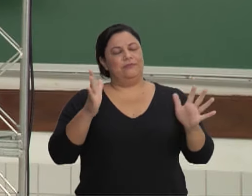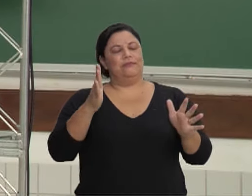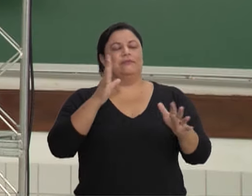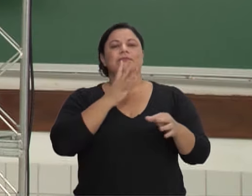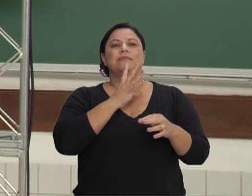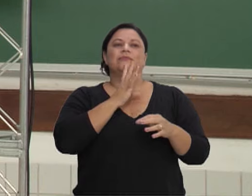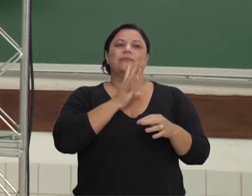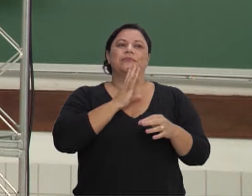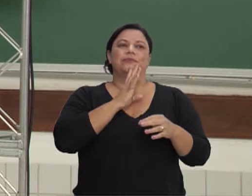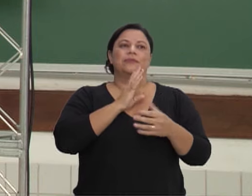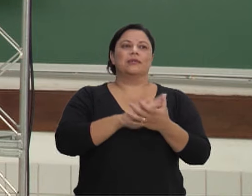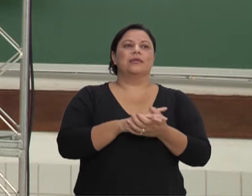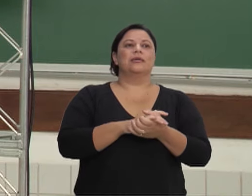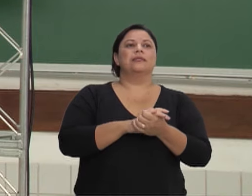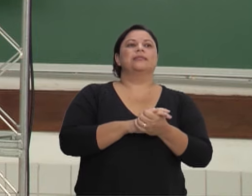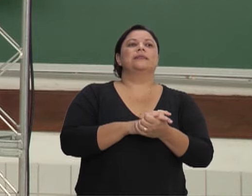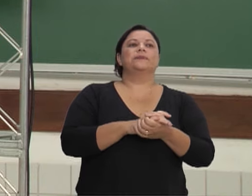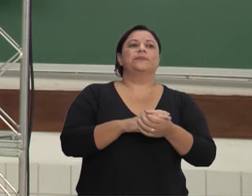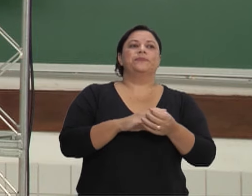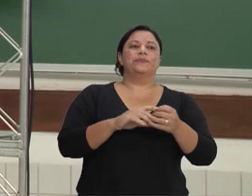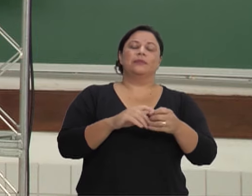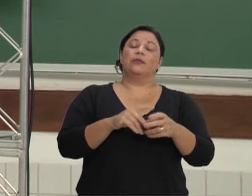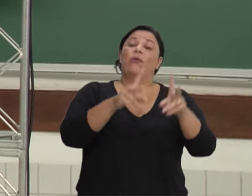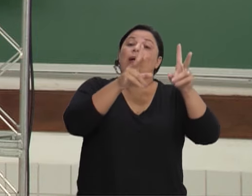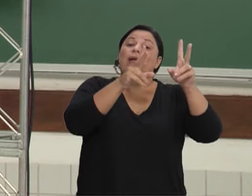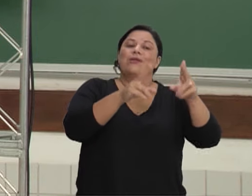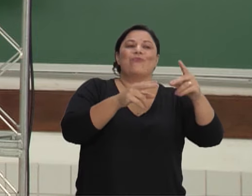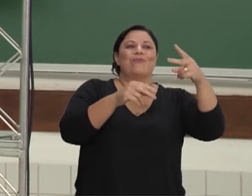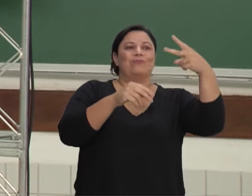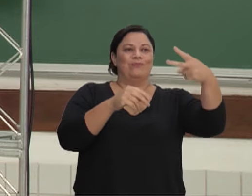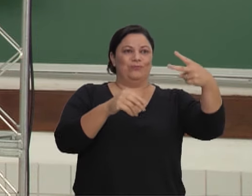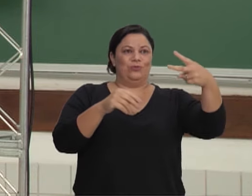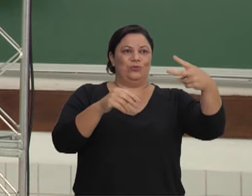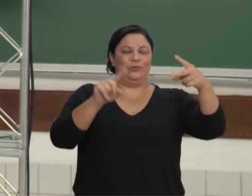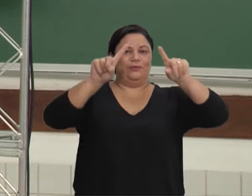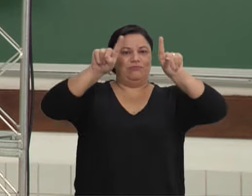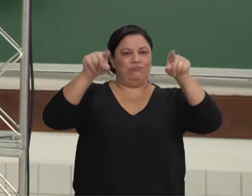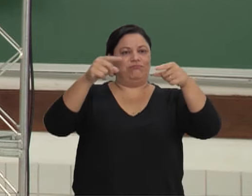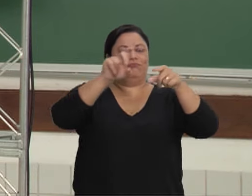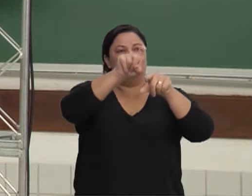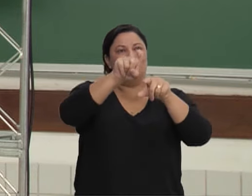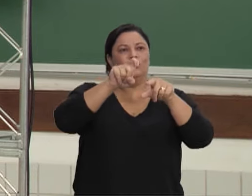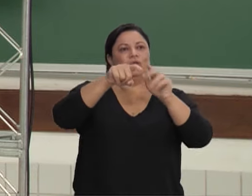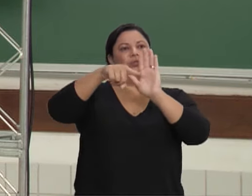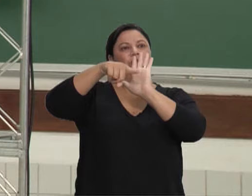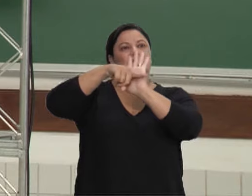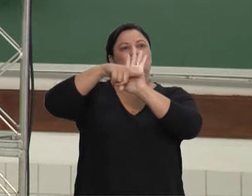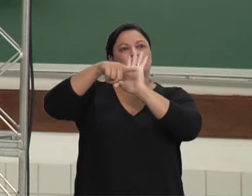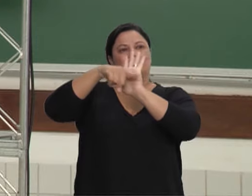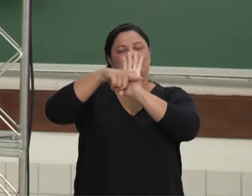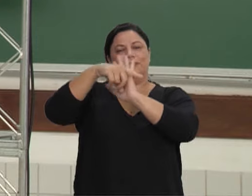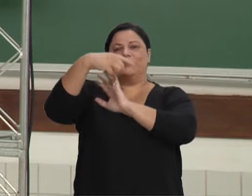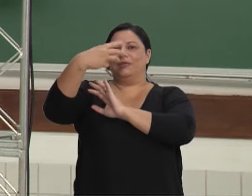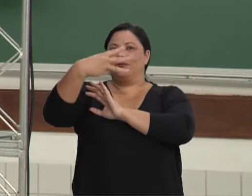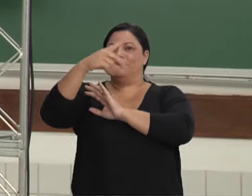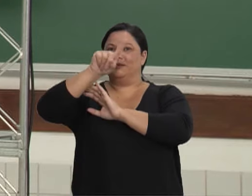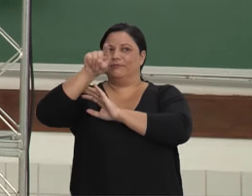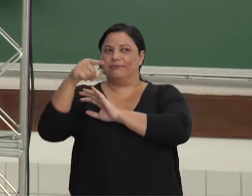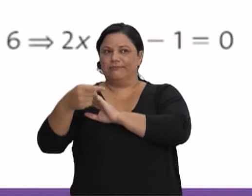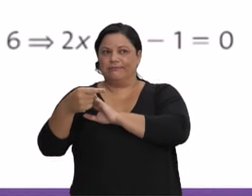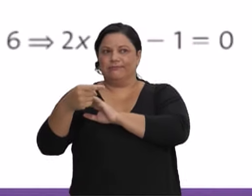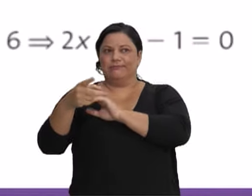5 igual a 2 vezes X menos 3. Vou ficar com Y menos